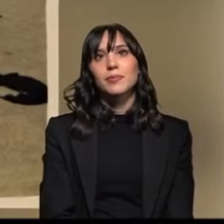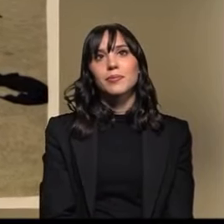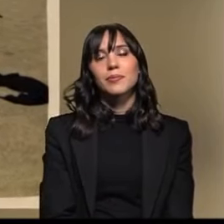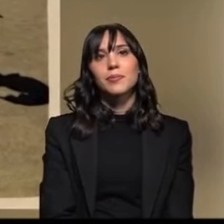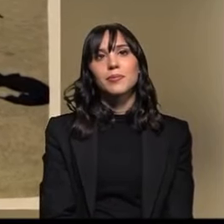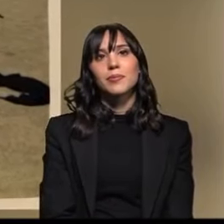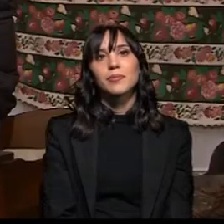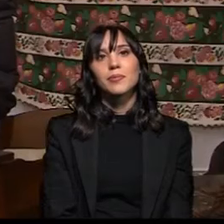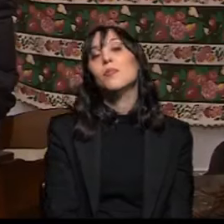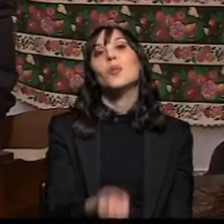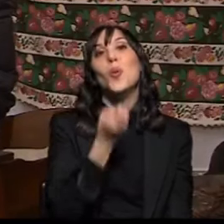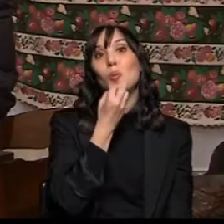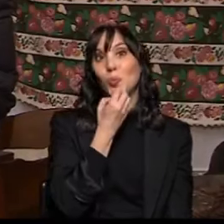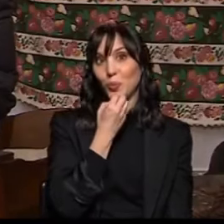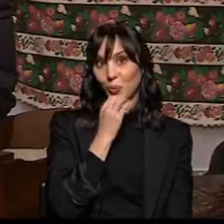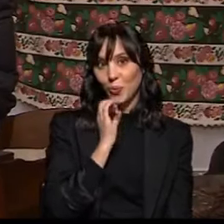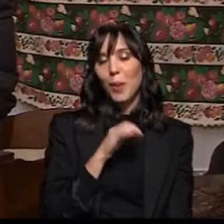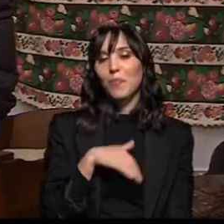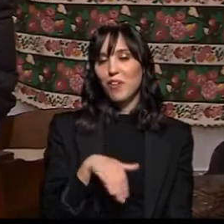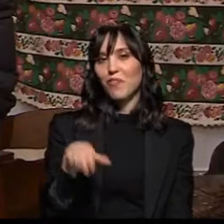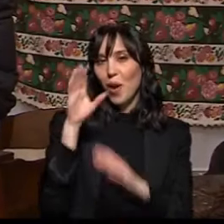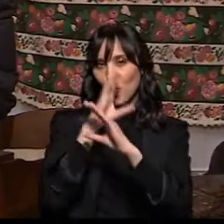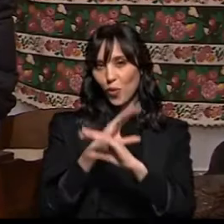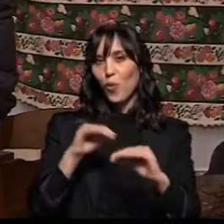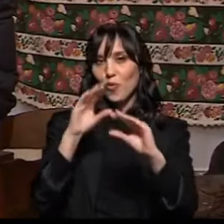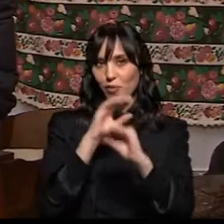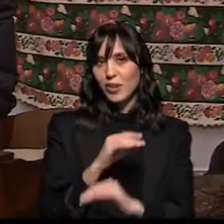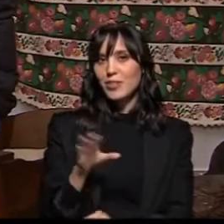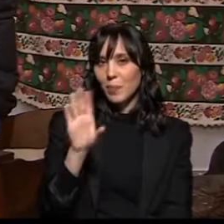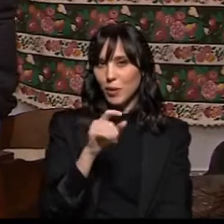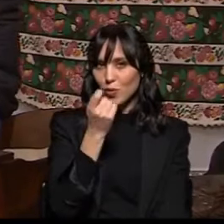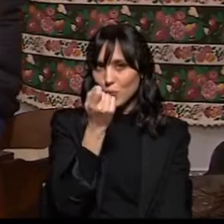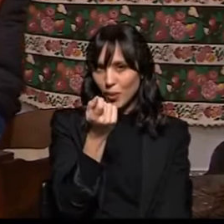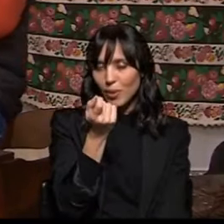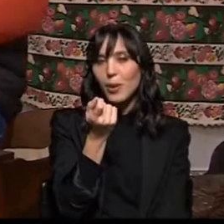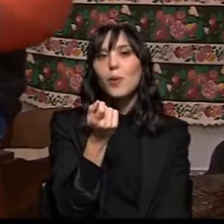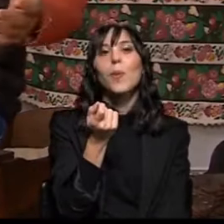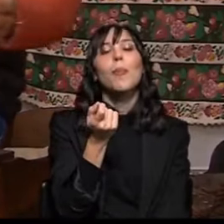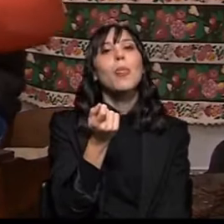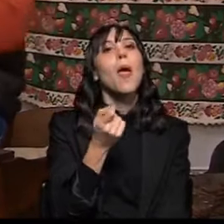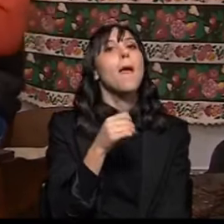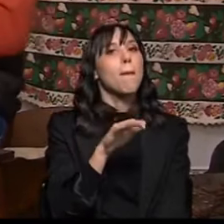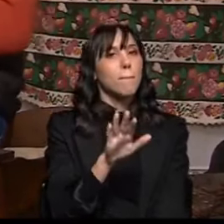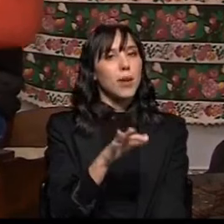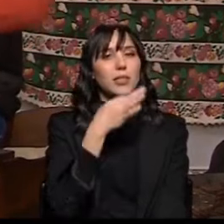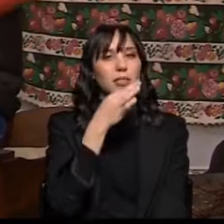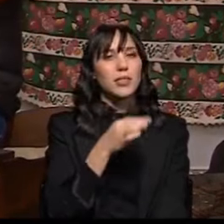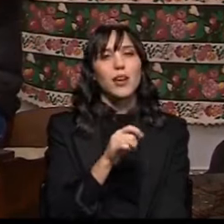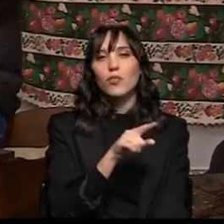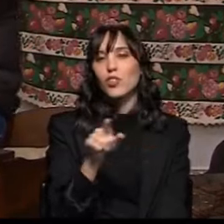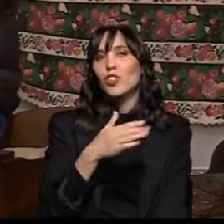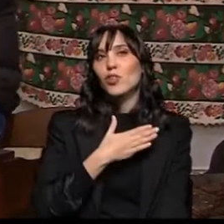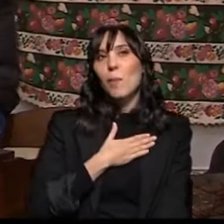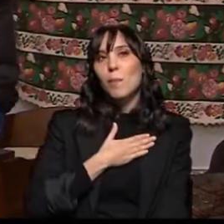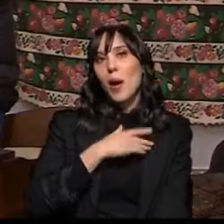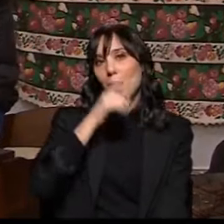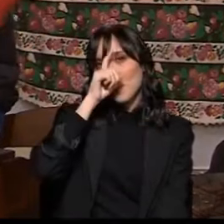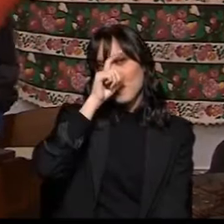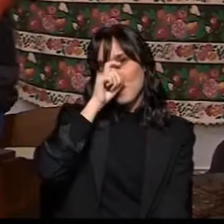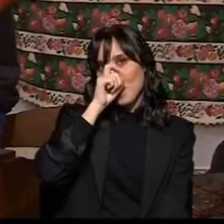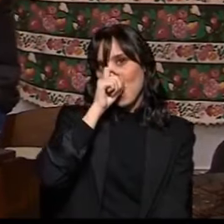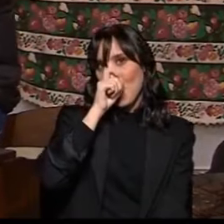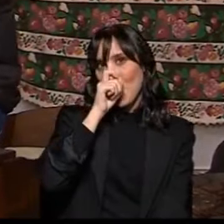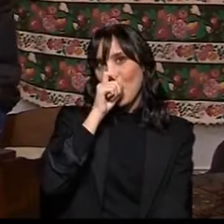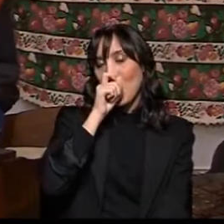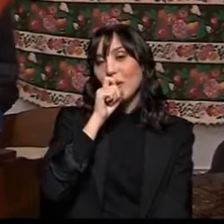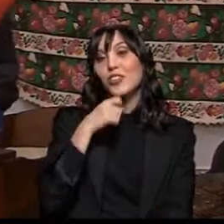Muito bem, Dona Maria, já vamos conversar mais um bocadinho e entre barcos. Estou certo que estão a adorar as memórias e a